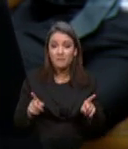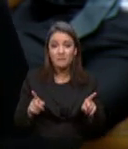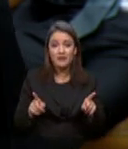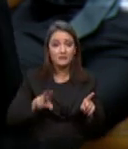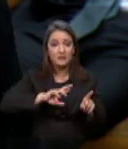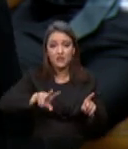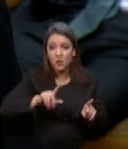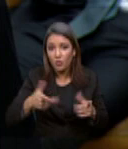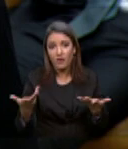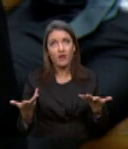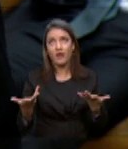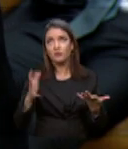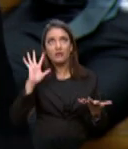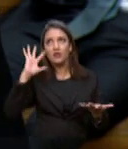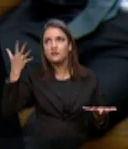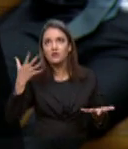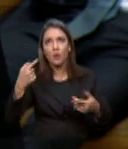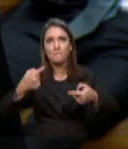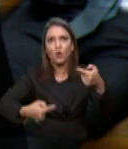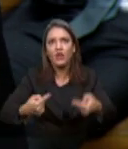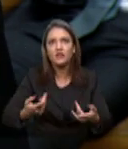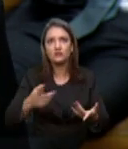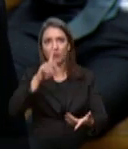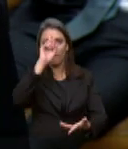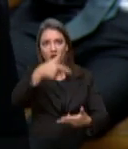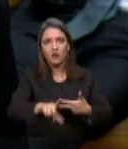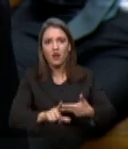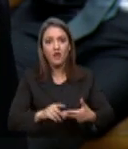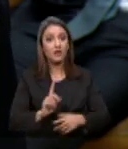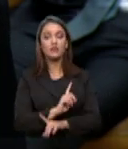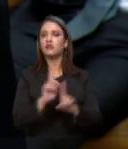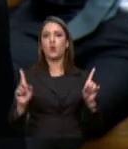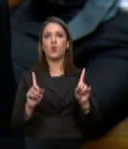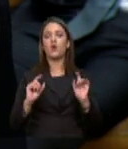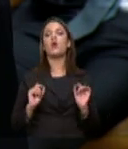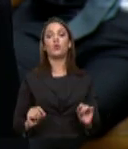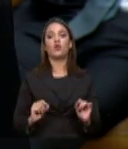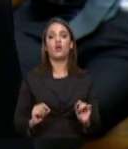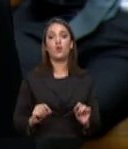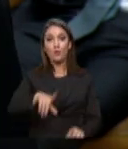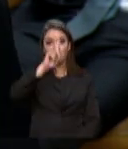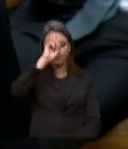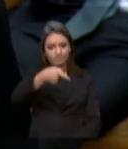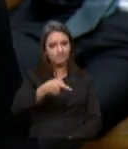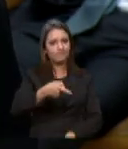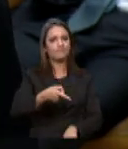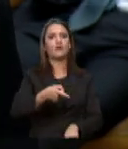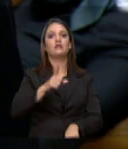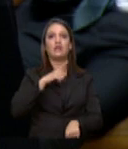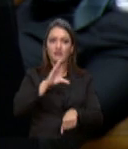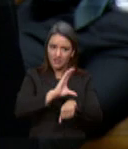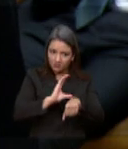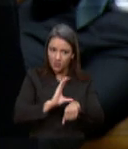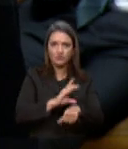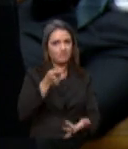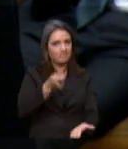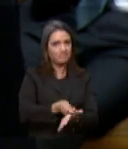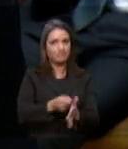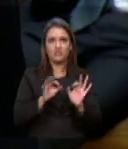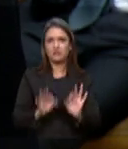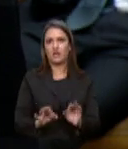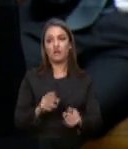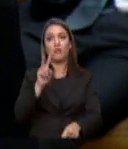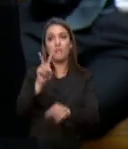opção política, não se trata de determinação legislativa, se trata, evidentemente, de uma determinação cogente da Constituição